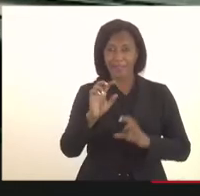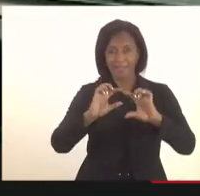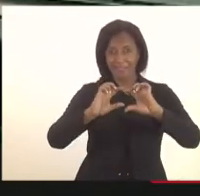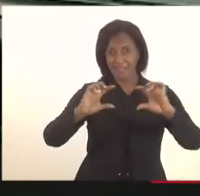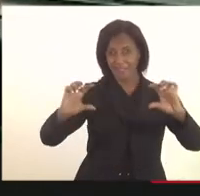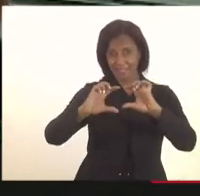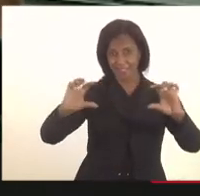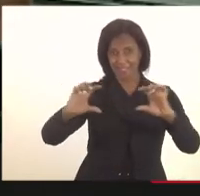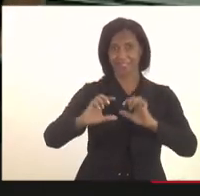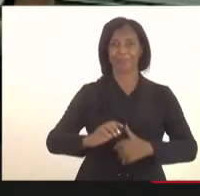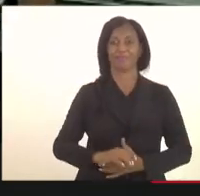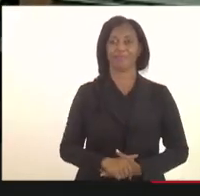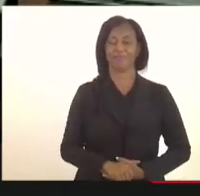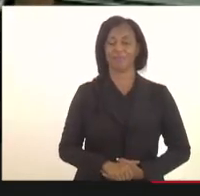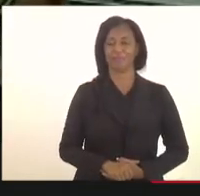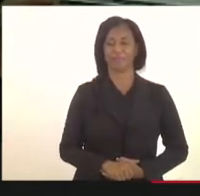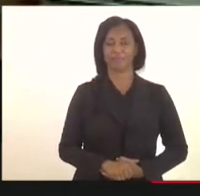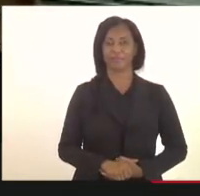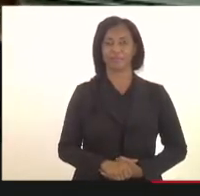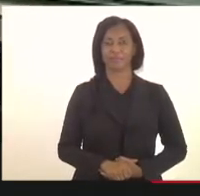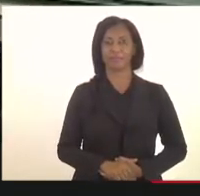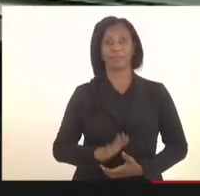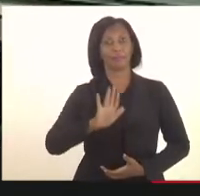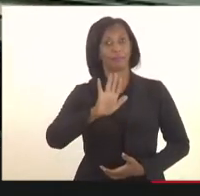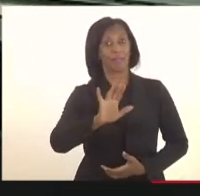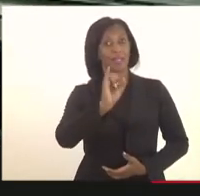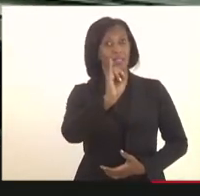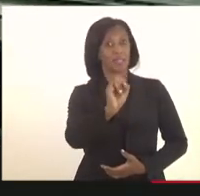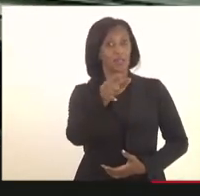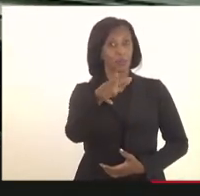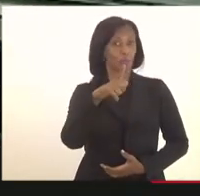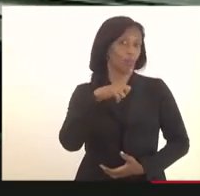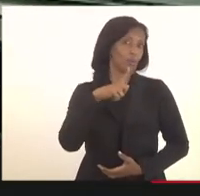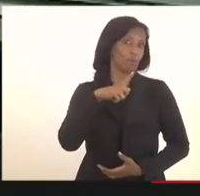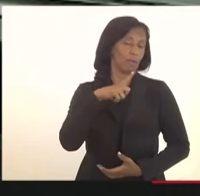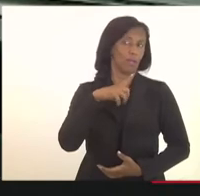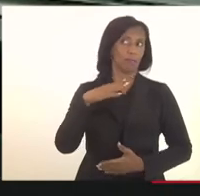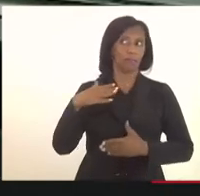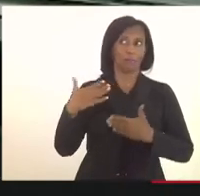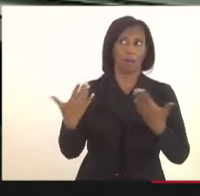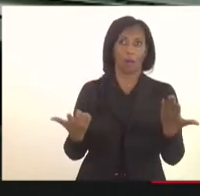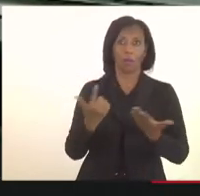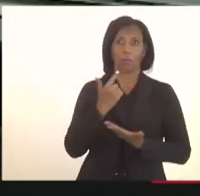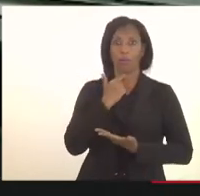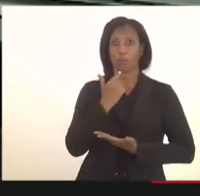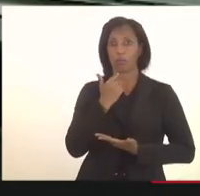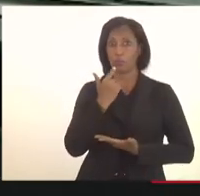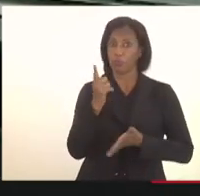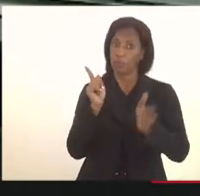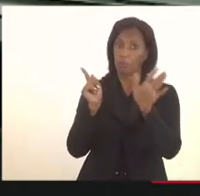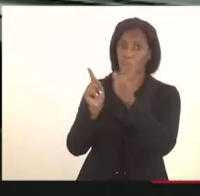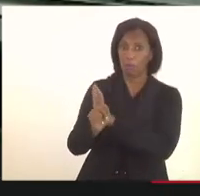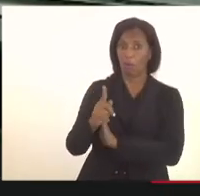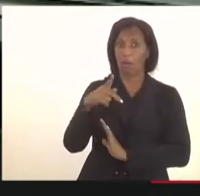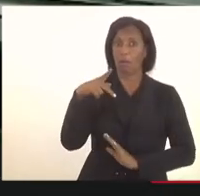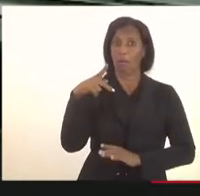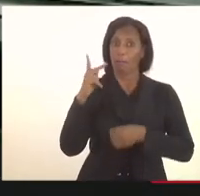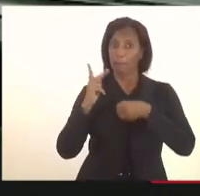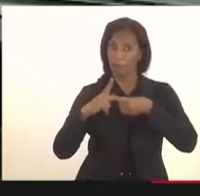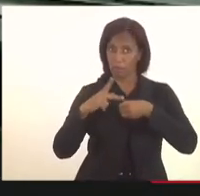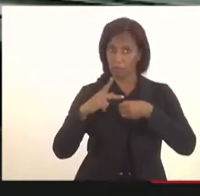na tela. Mas, se o senhor tiver alguma questão a levantar para Petrobras, só